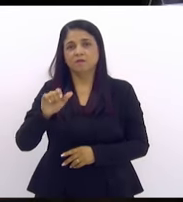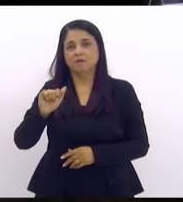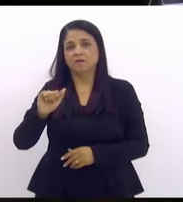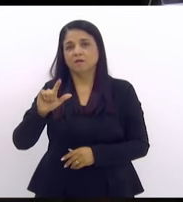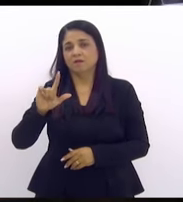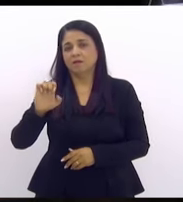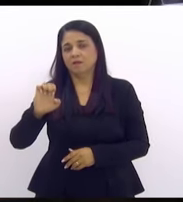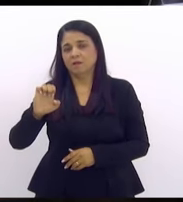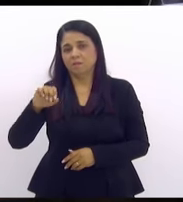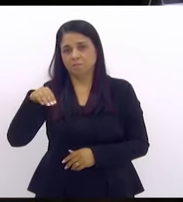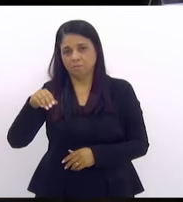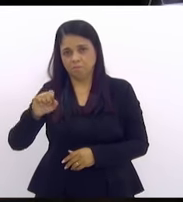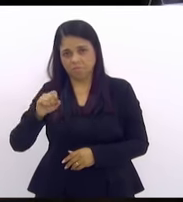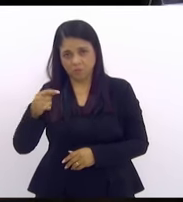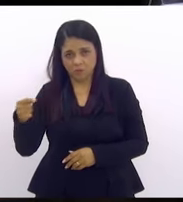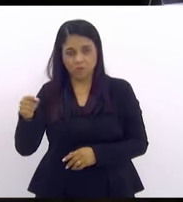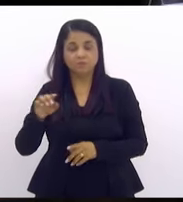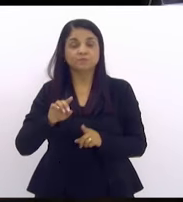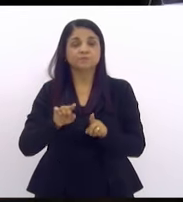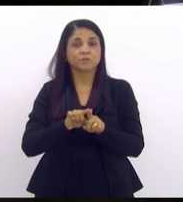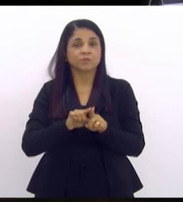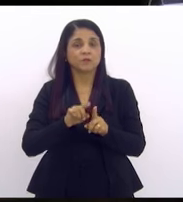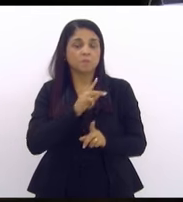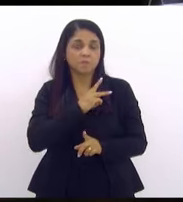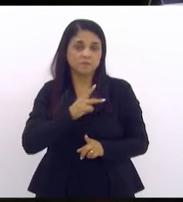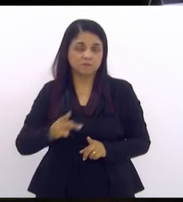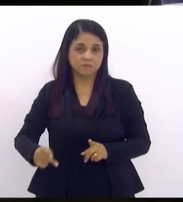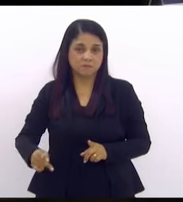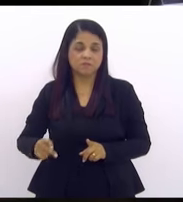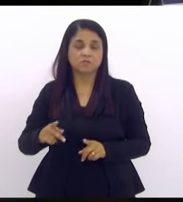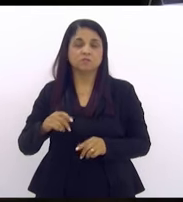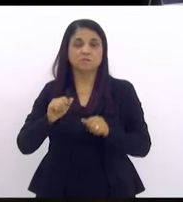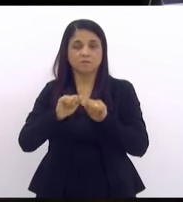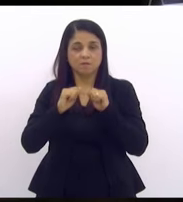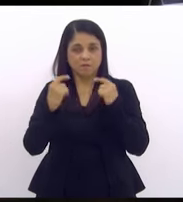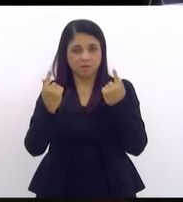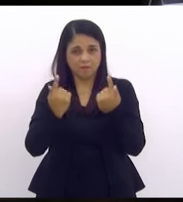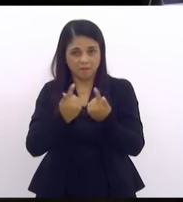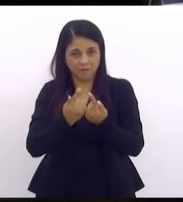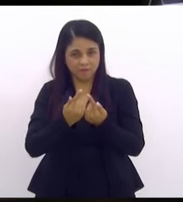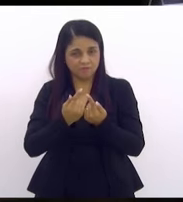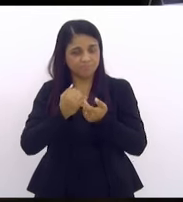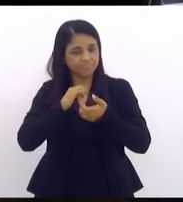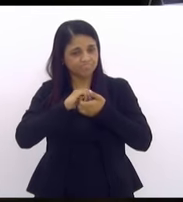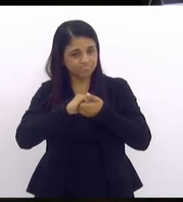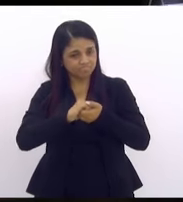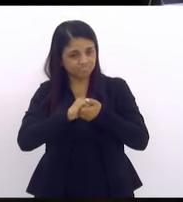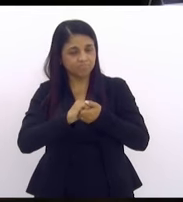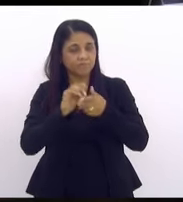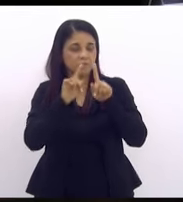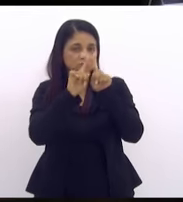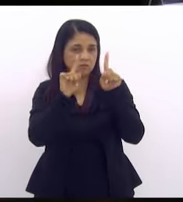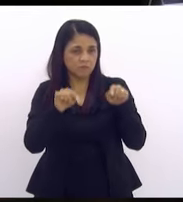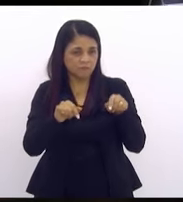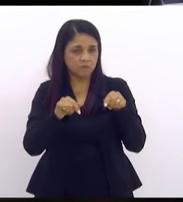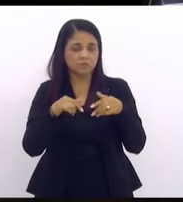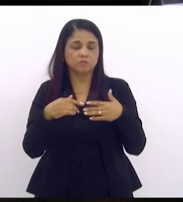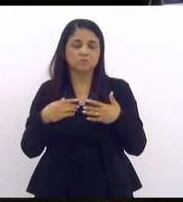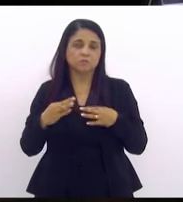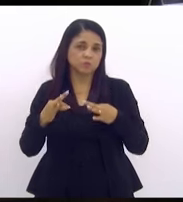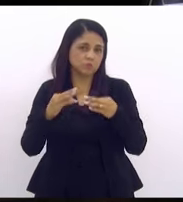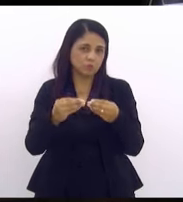Saúdo excelentíssimo senhor presidente da alerge por quem Saúdo todos os servidores presentes